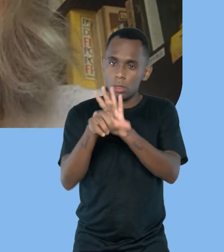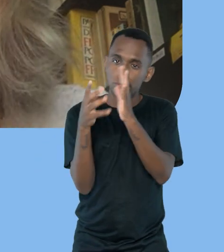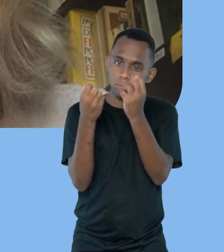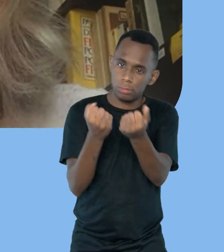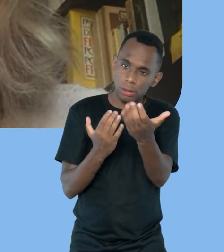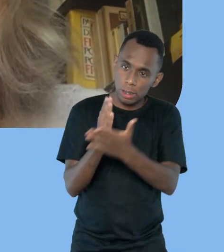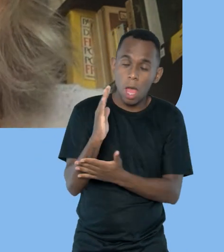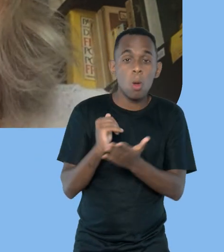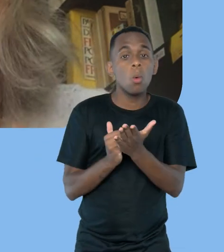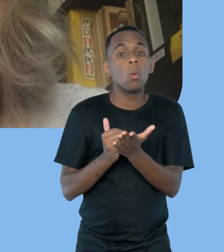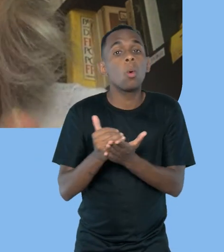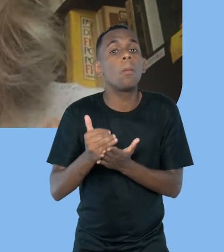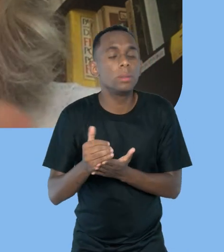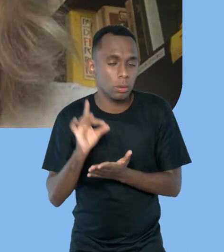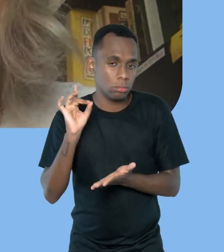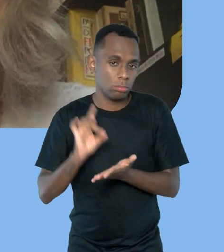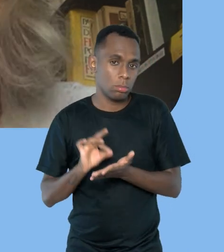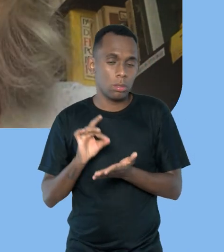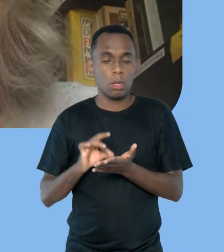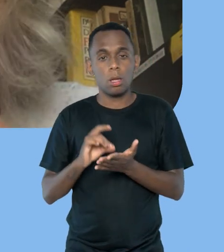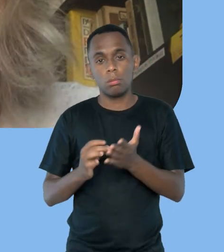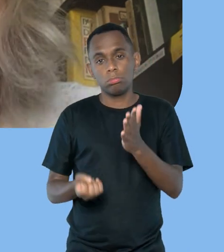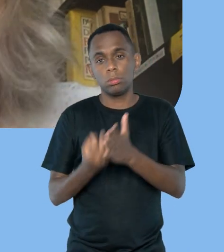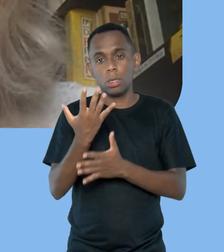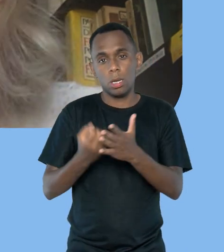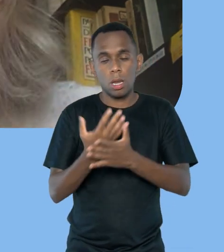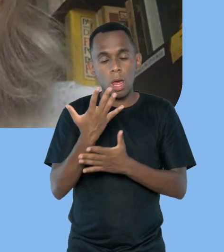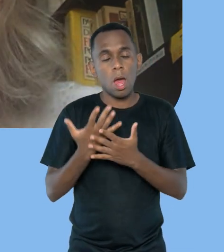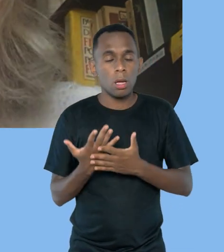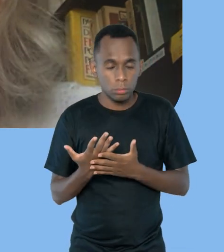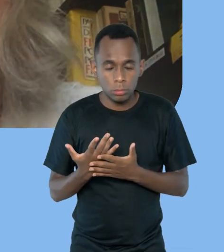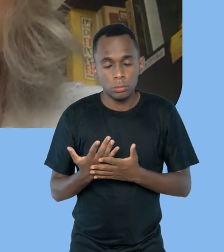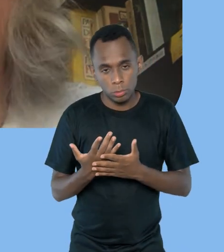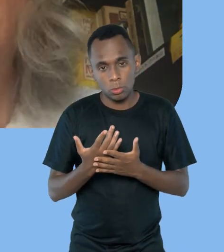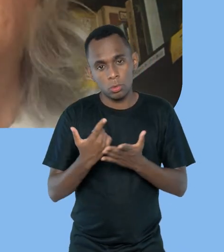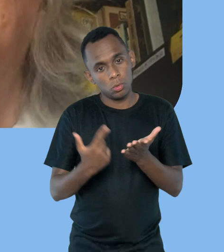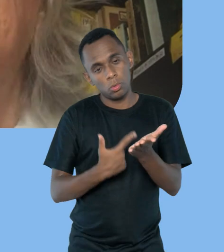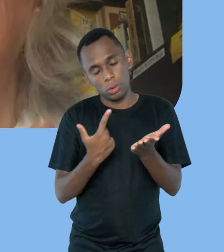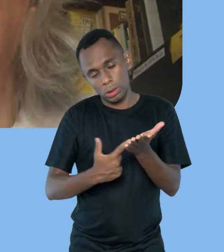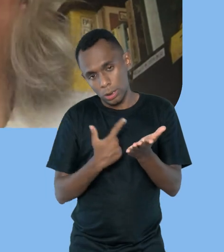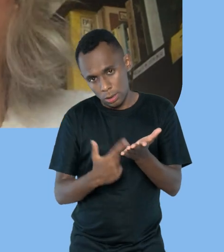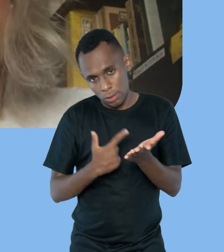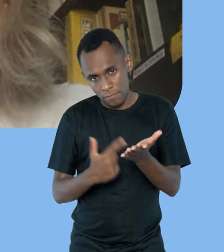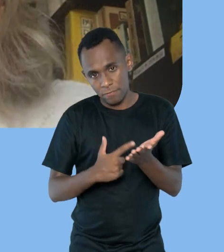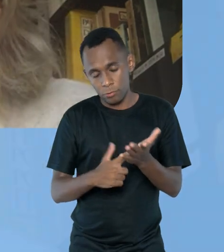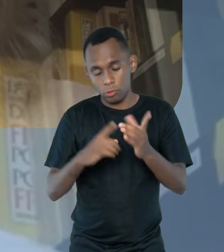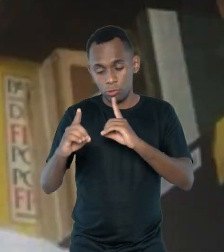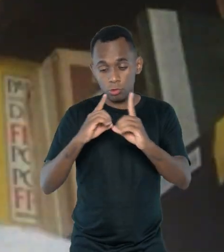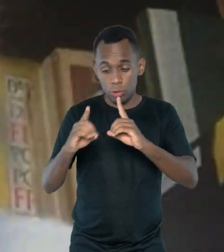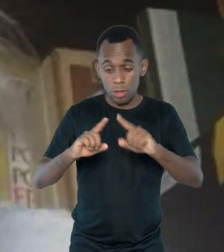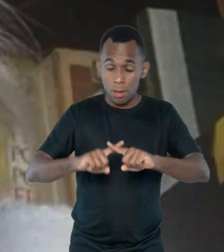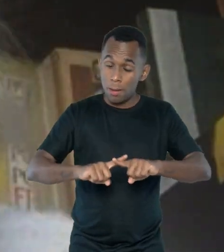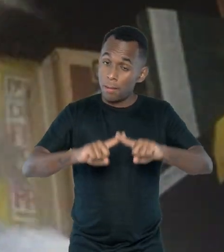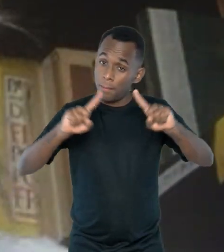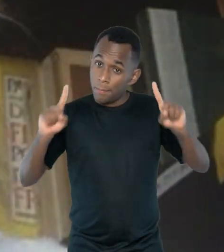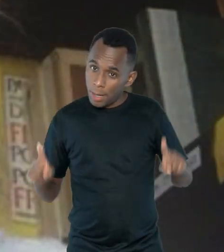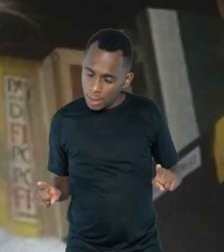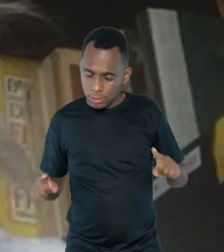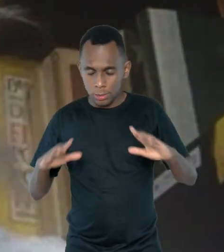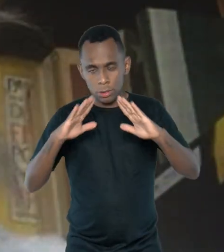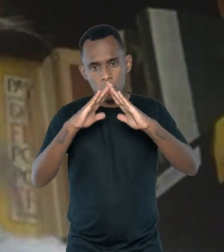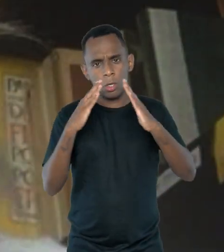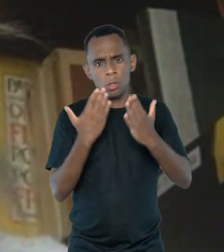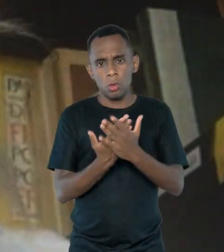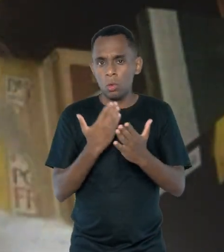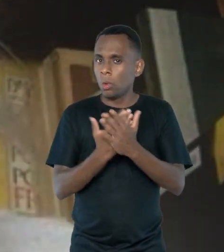se começaram a produção dos primeiros livros didáticos. Mas a escola era